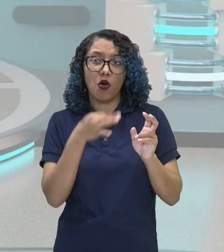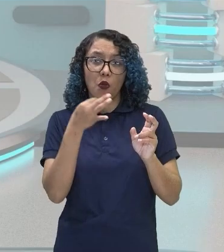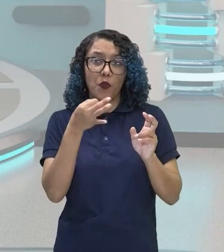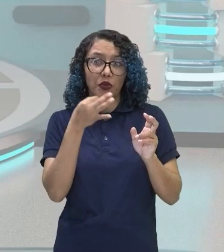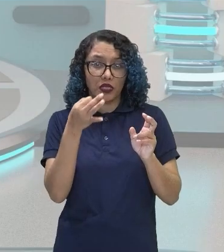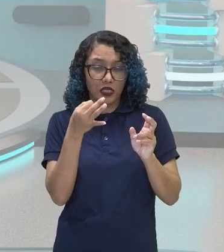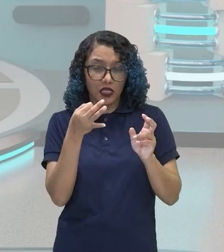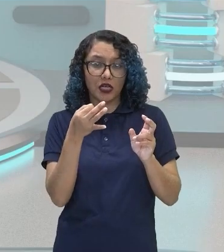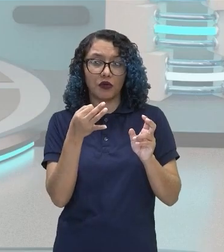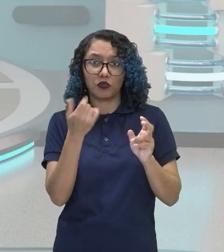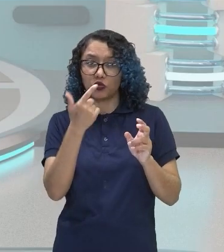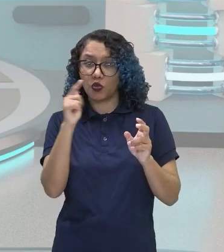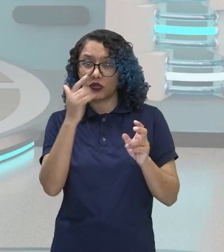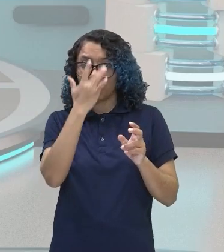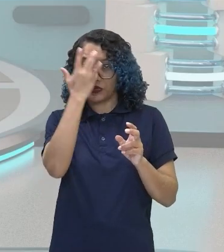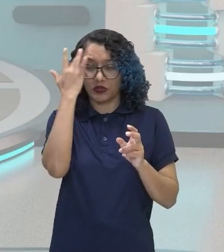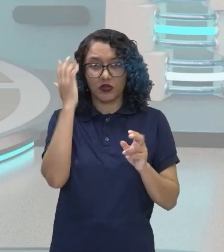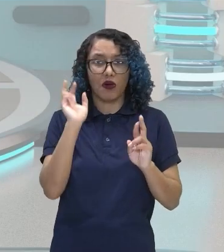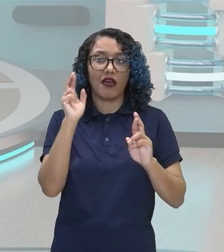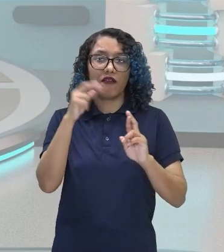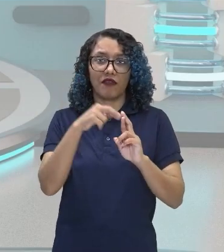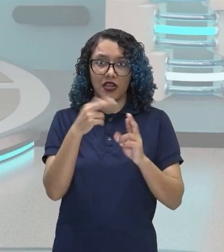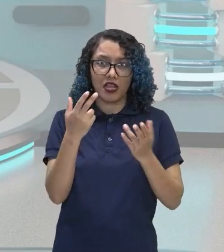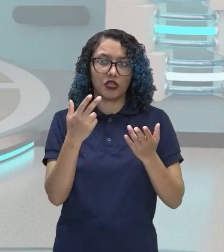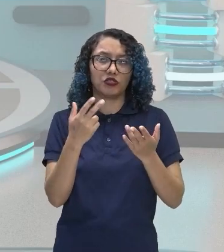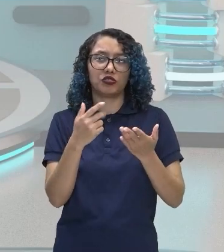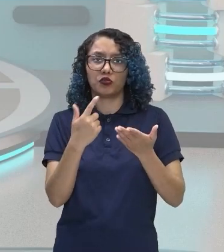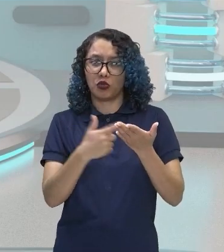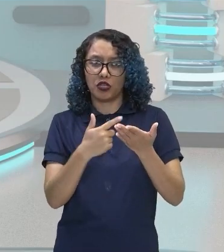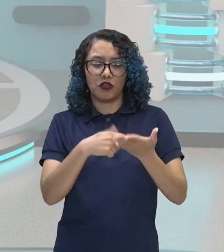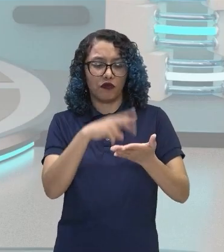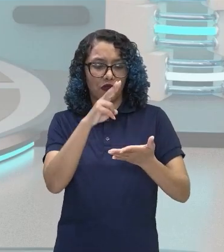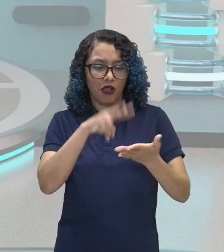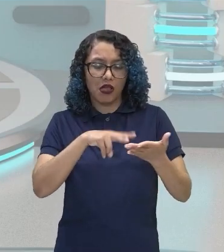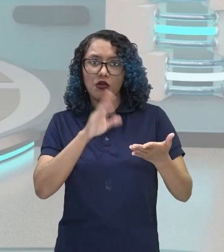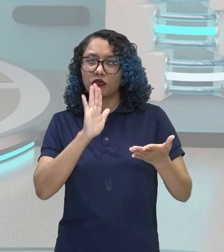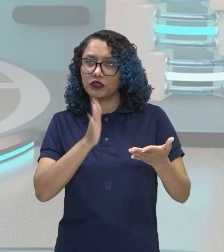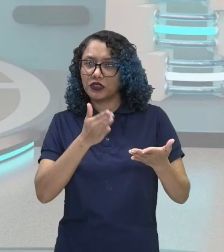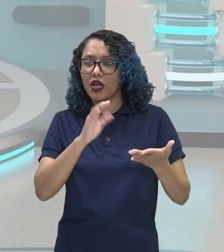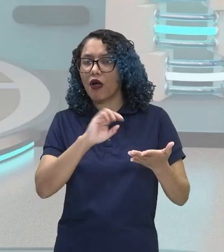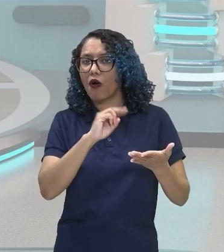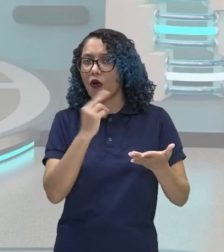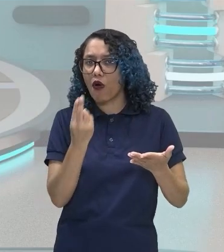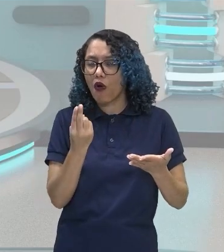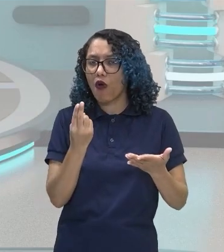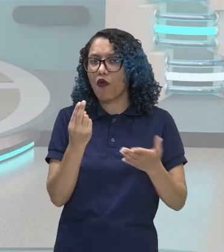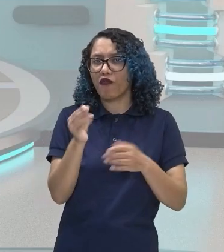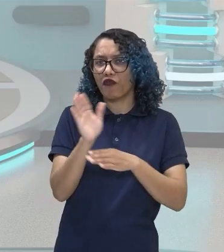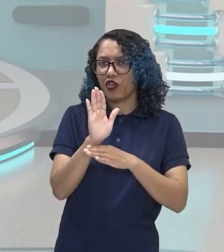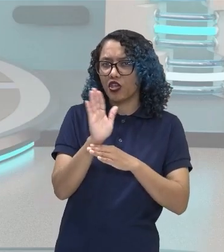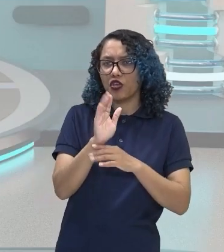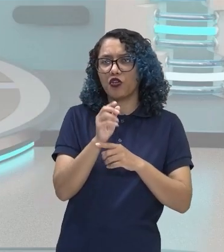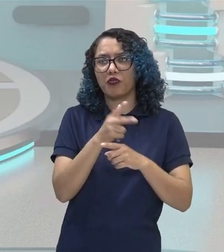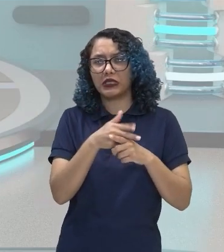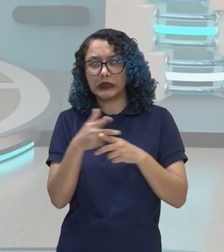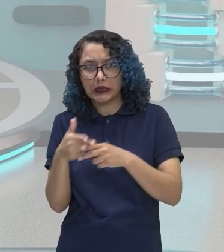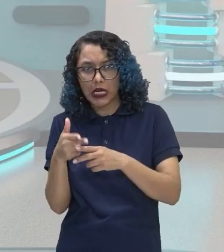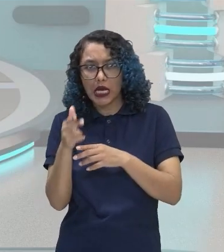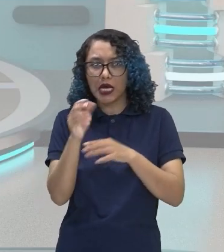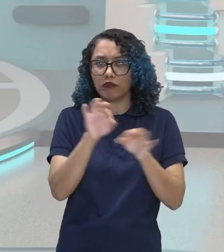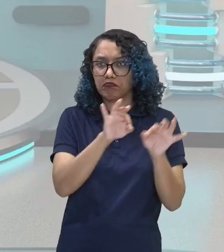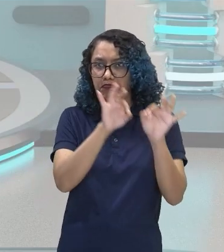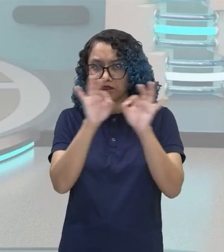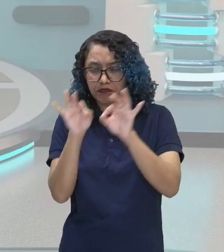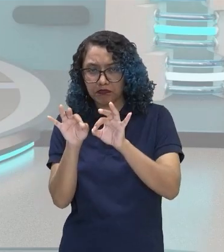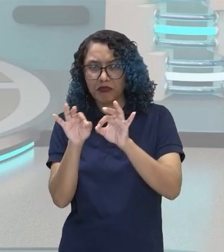que uma outra pessoa que já leu ou assistiu a esses produtos que eu acabei de citar para vocês, né, saber o que